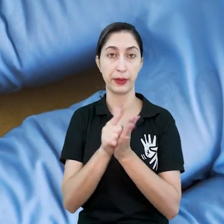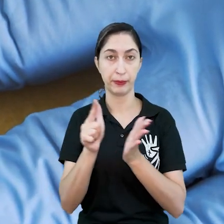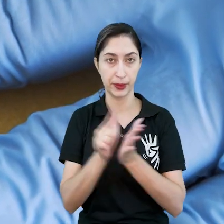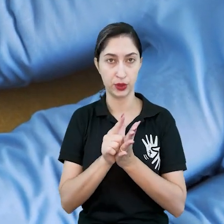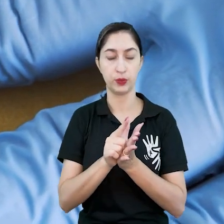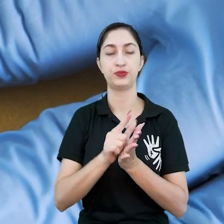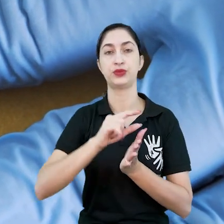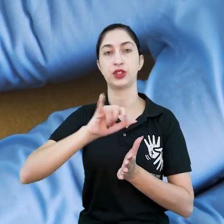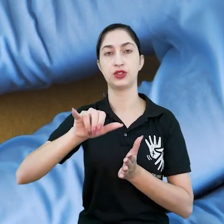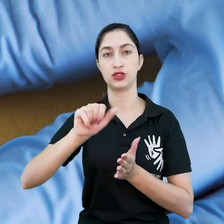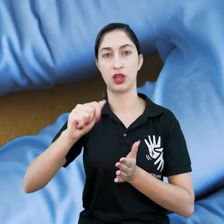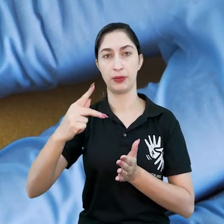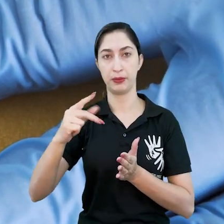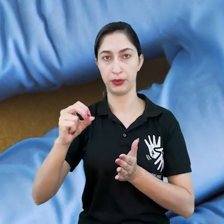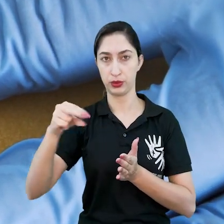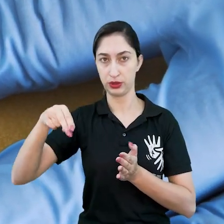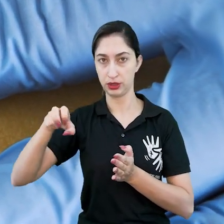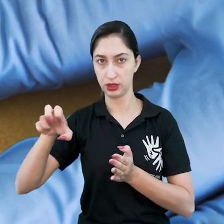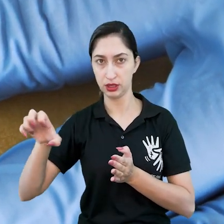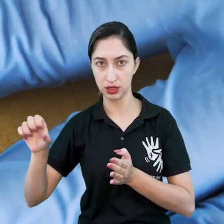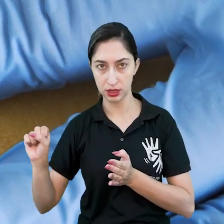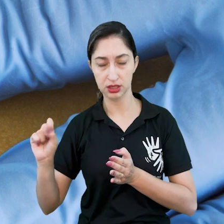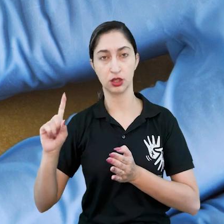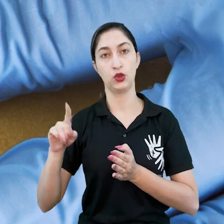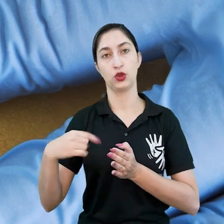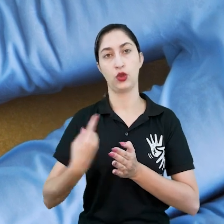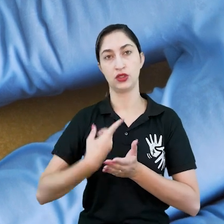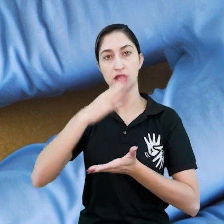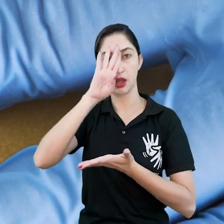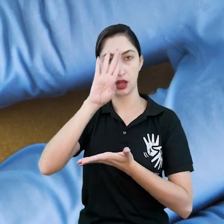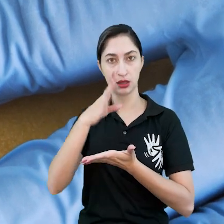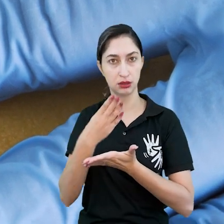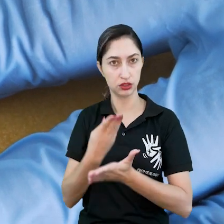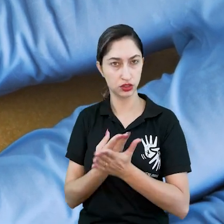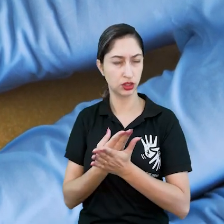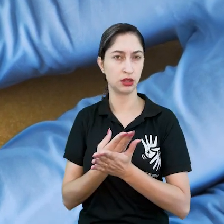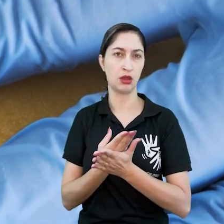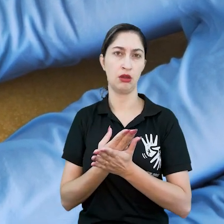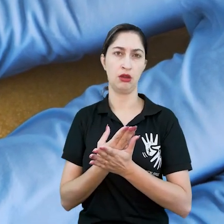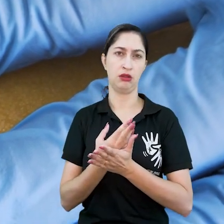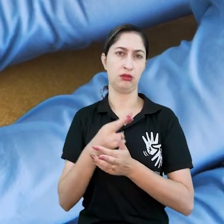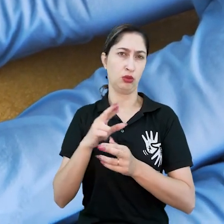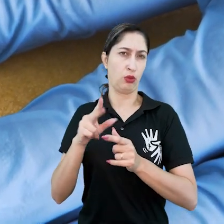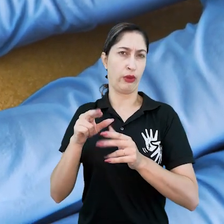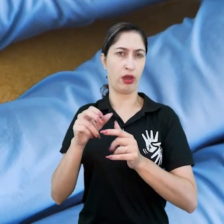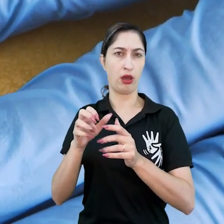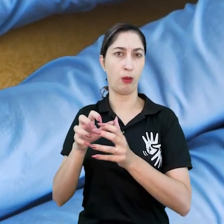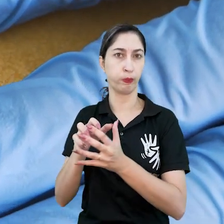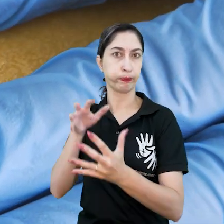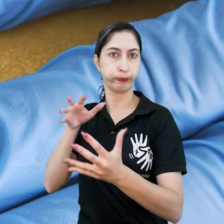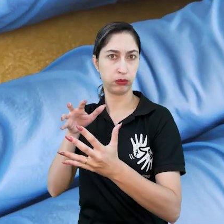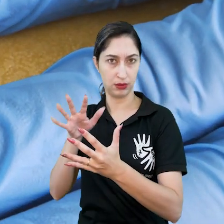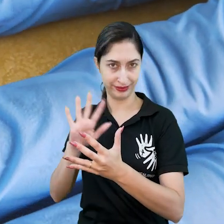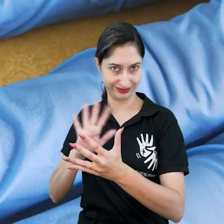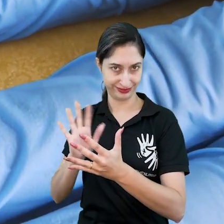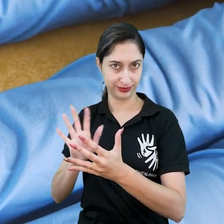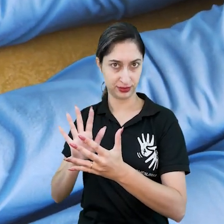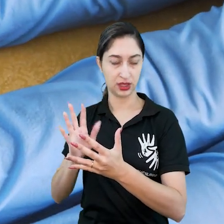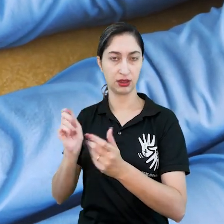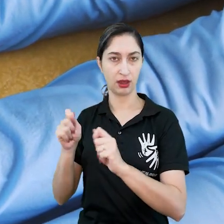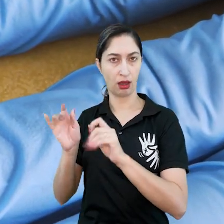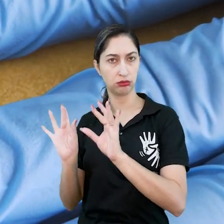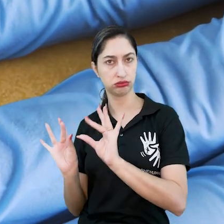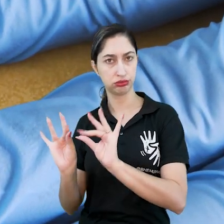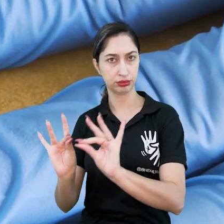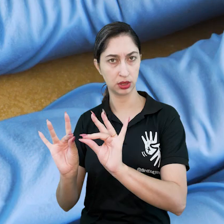japonês, que era o material mais próximo, que não iria agregar muito material, muito volume naquela peça